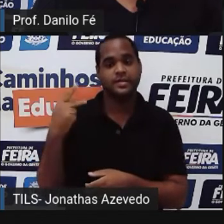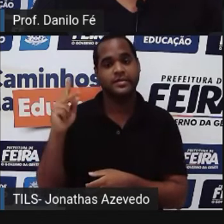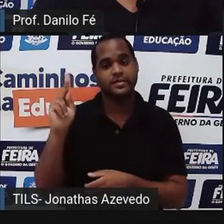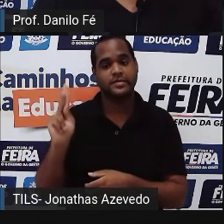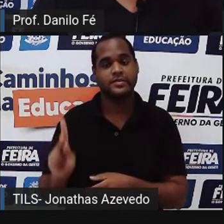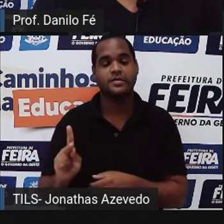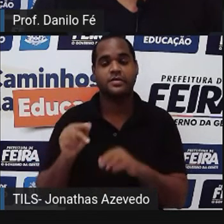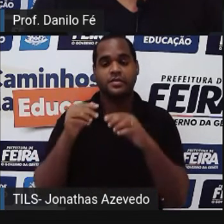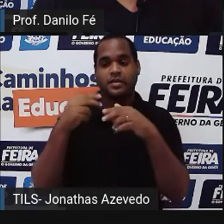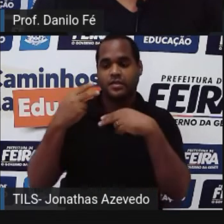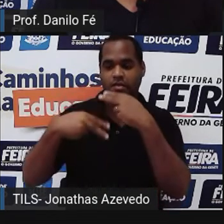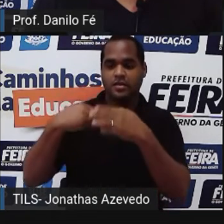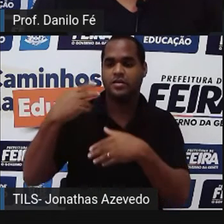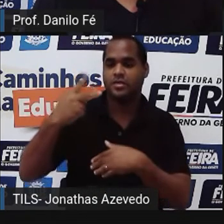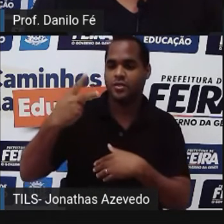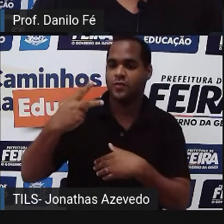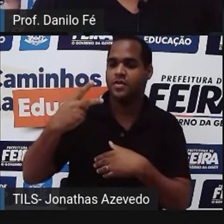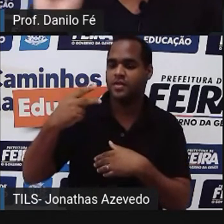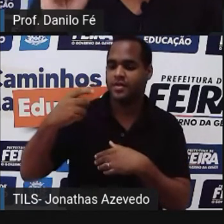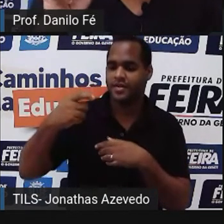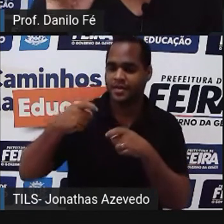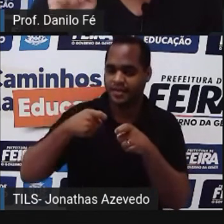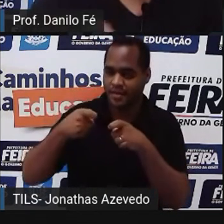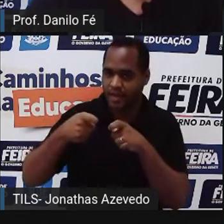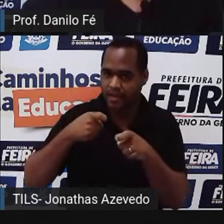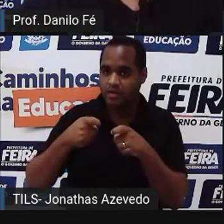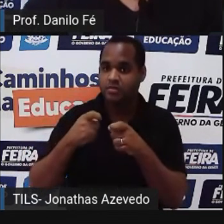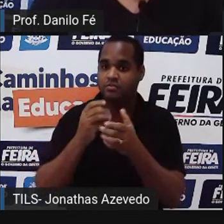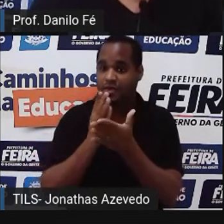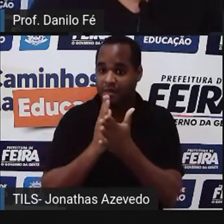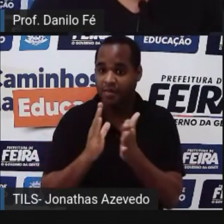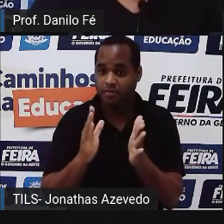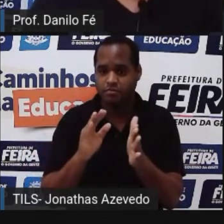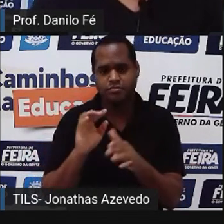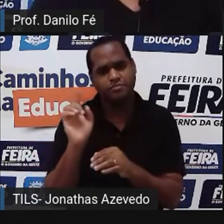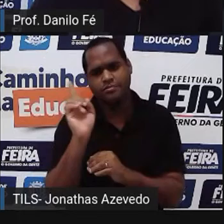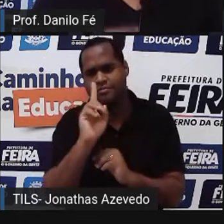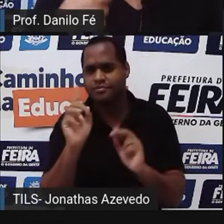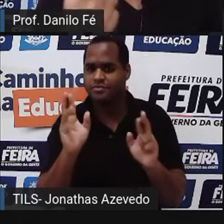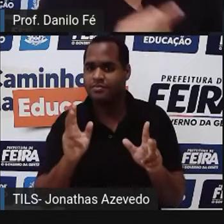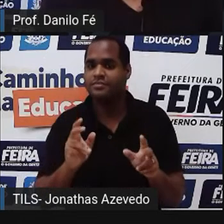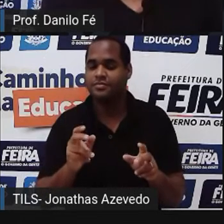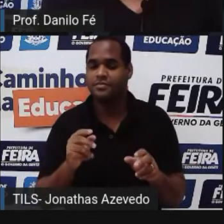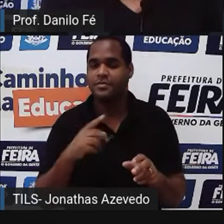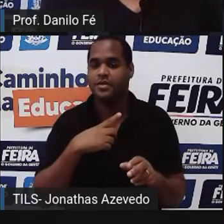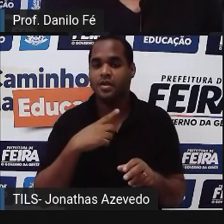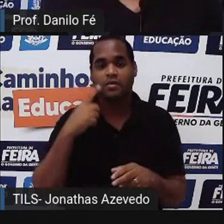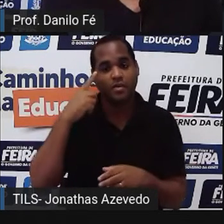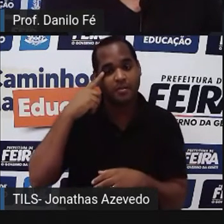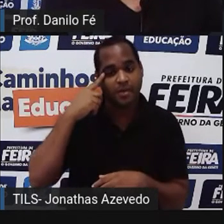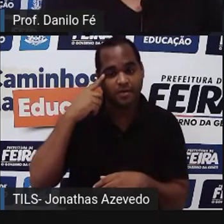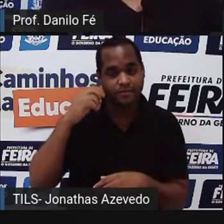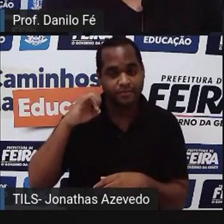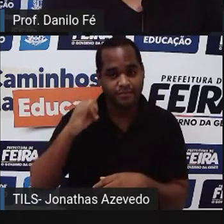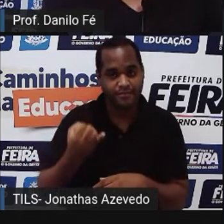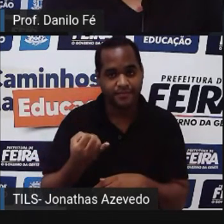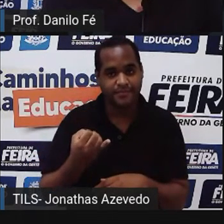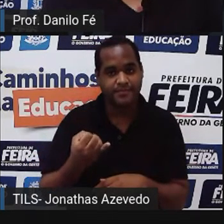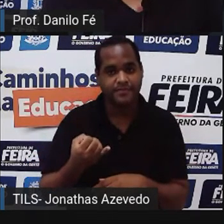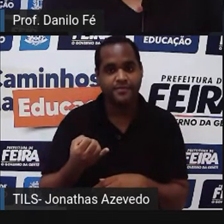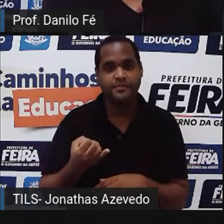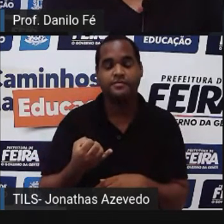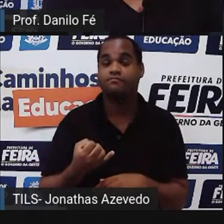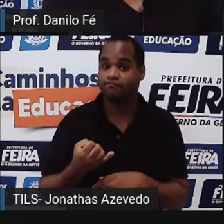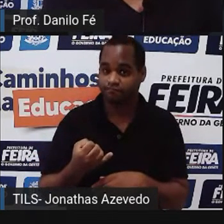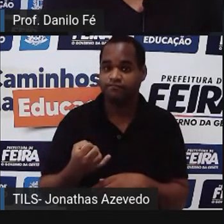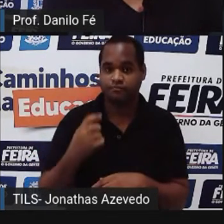a Segunda Guerra Mundial acaba. Só que não, porque ainda tinha o Japão. O Japão